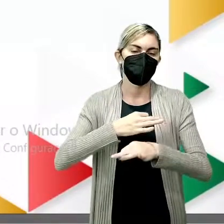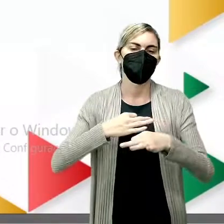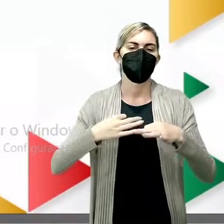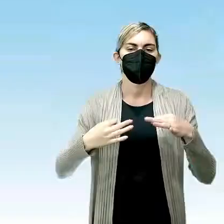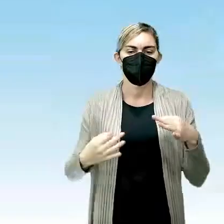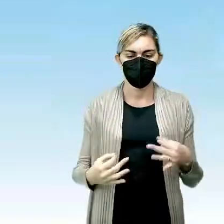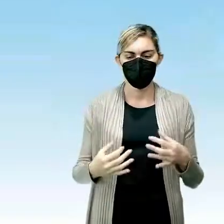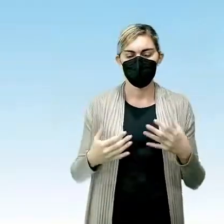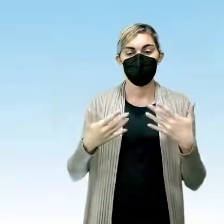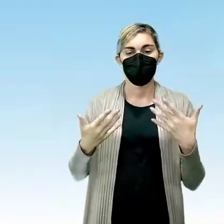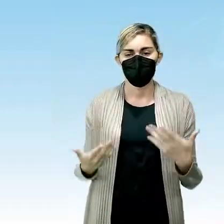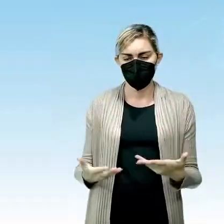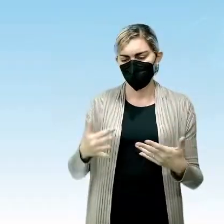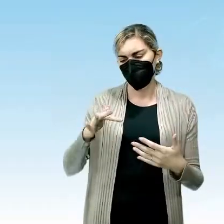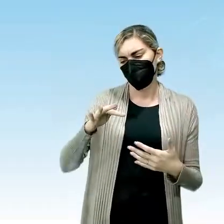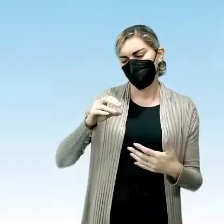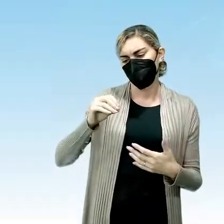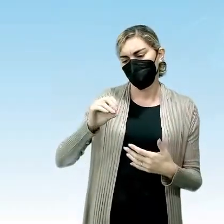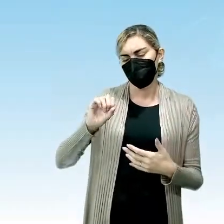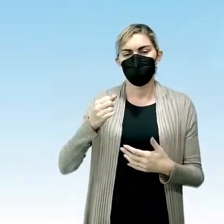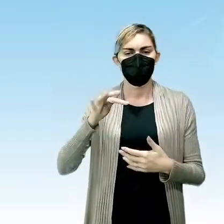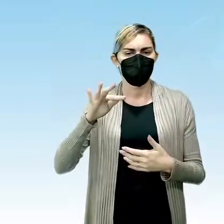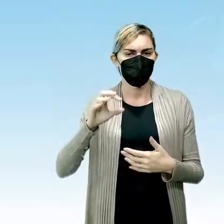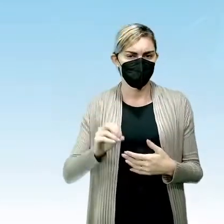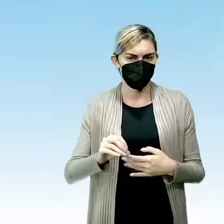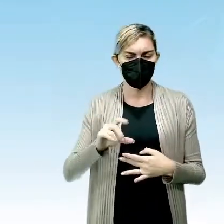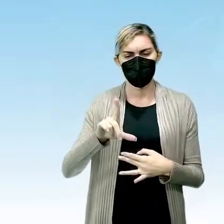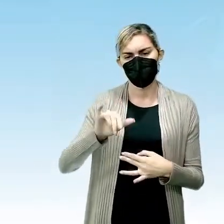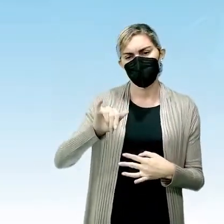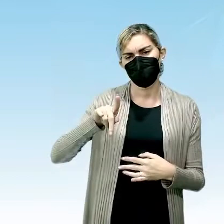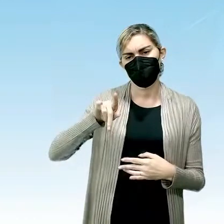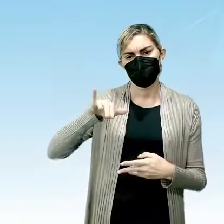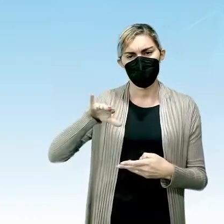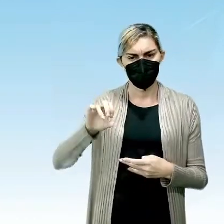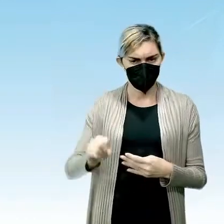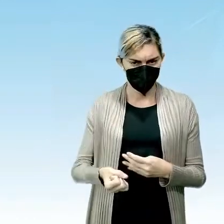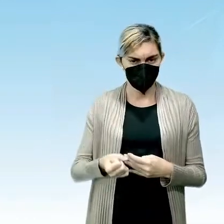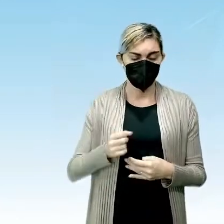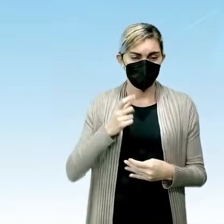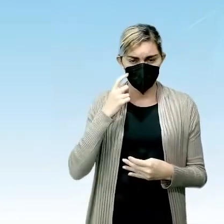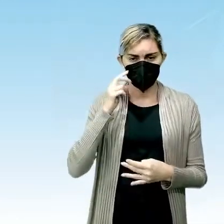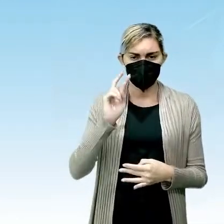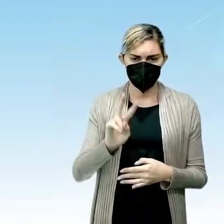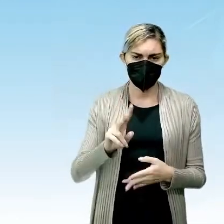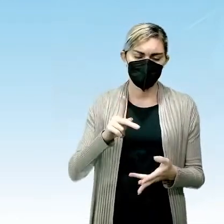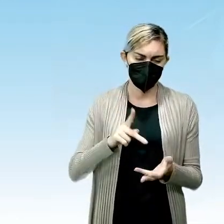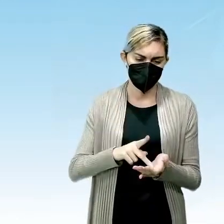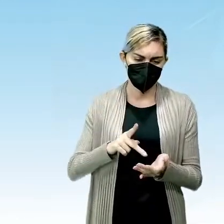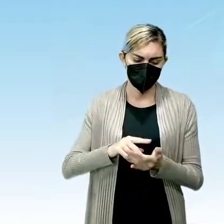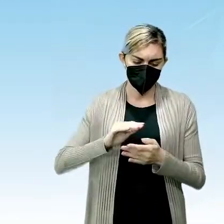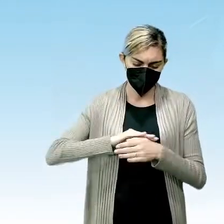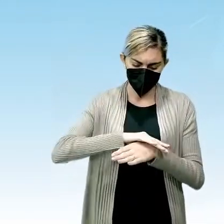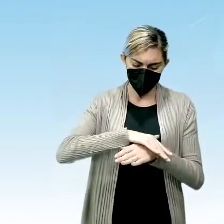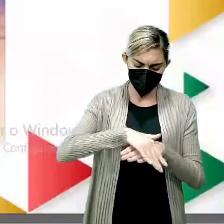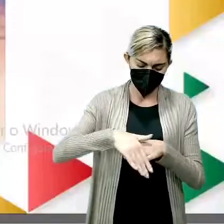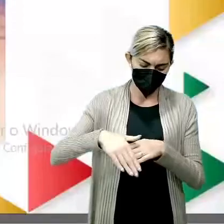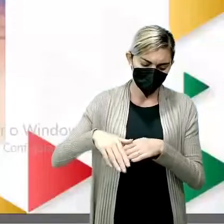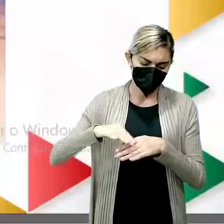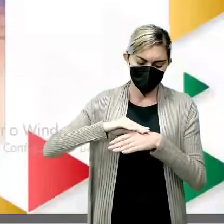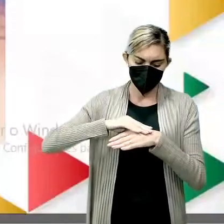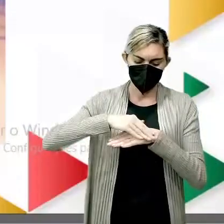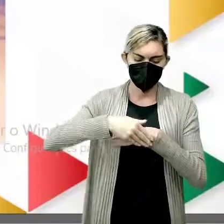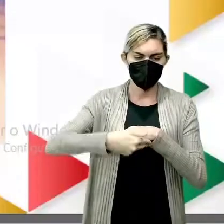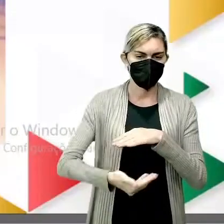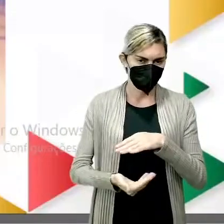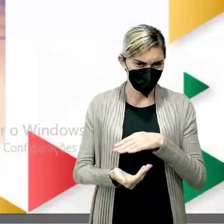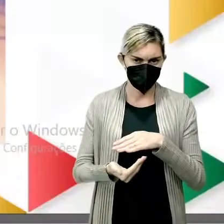os fosfolipídios. Aí a gente vê, na verdade, uma camada, né, de uma membrana plasmática